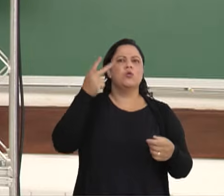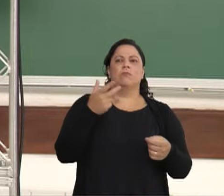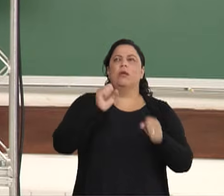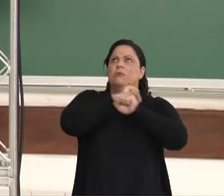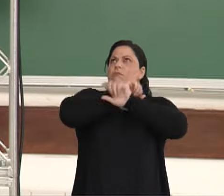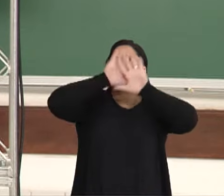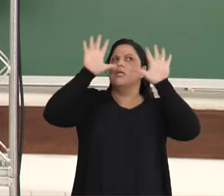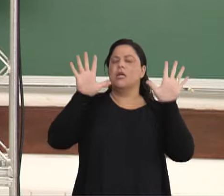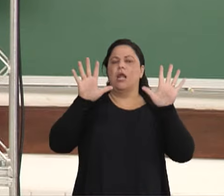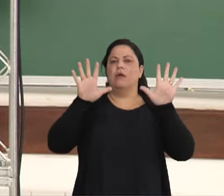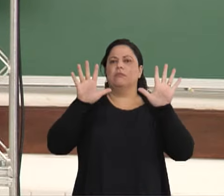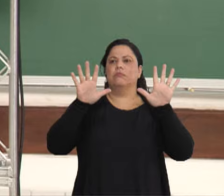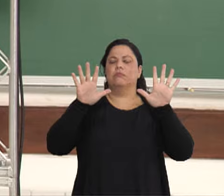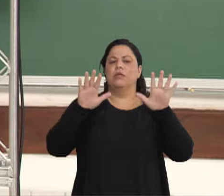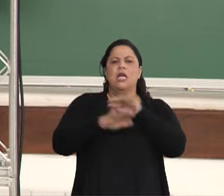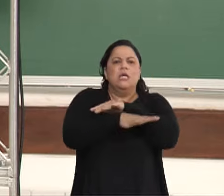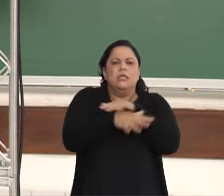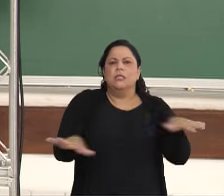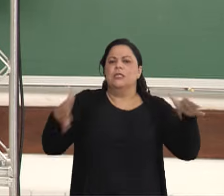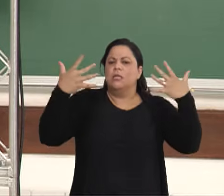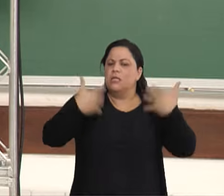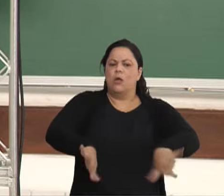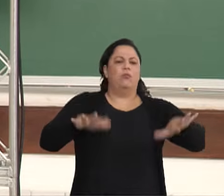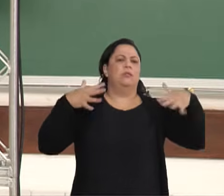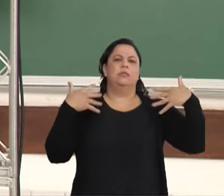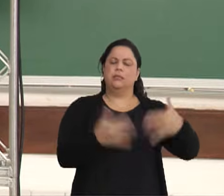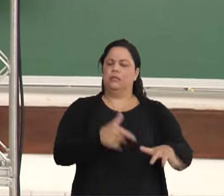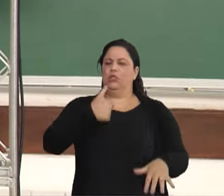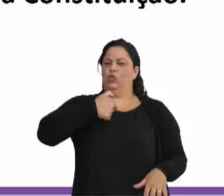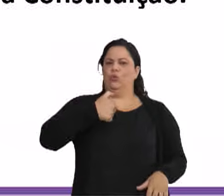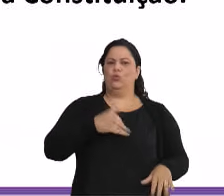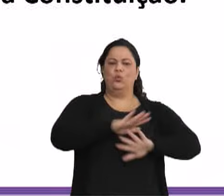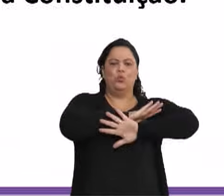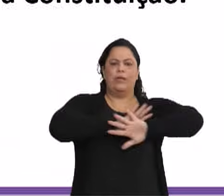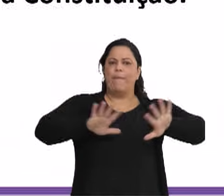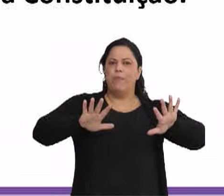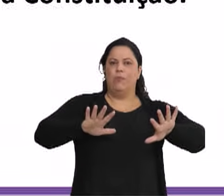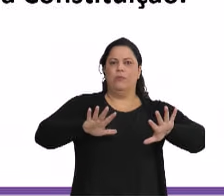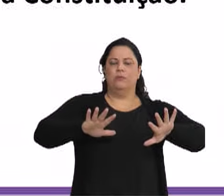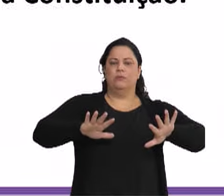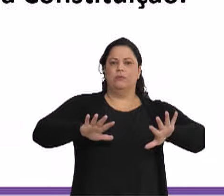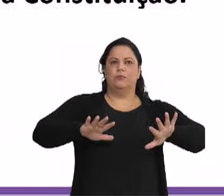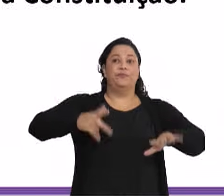Vargas, agora já era. Então, São Paulo decide pela